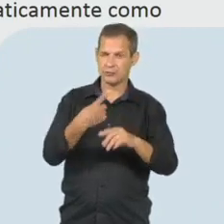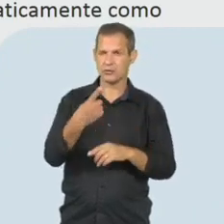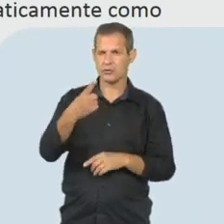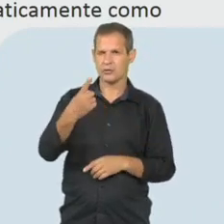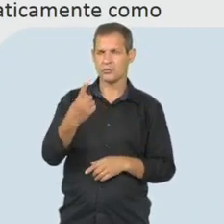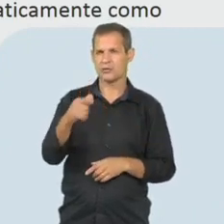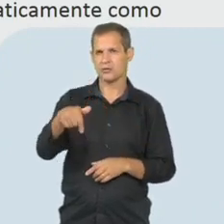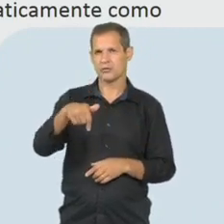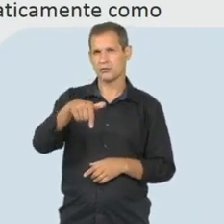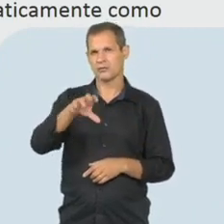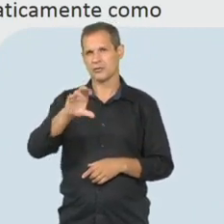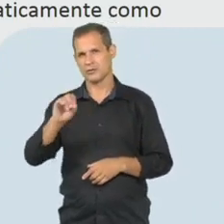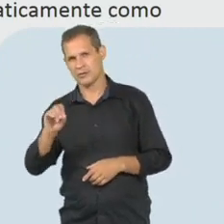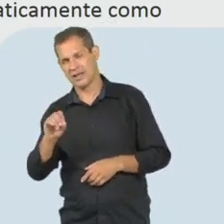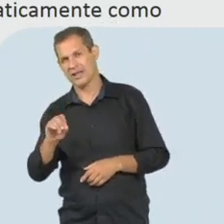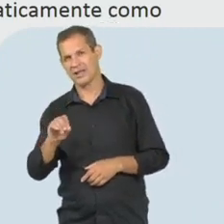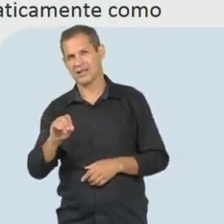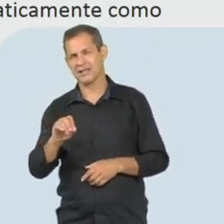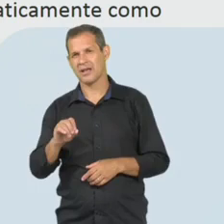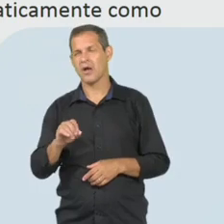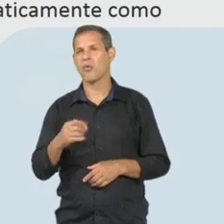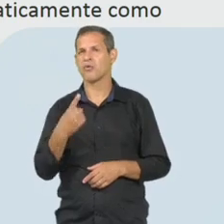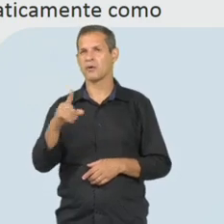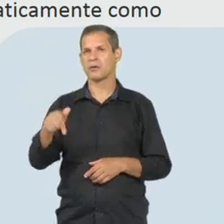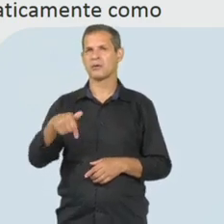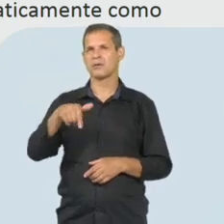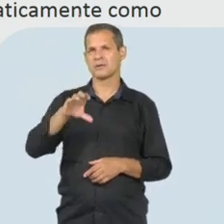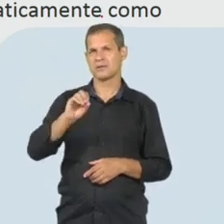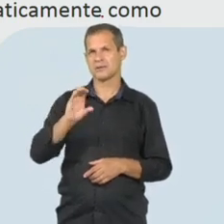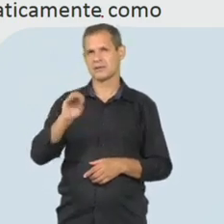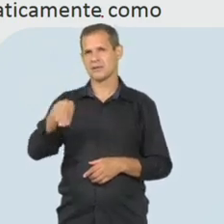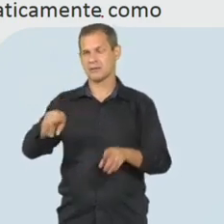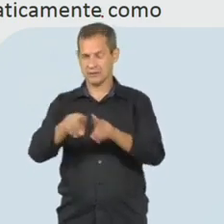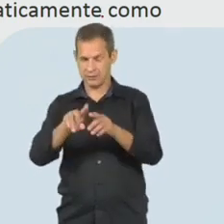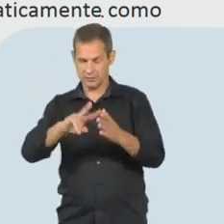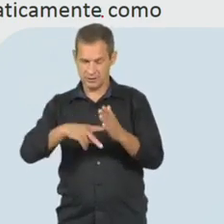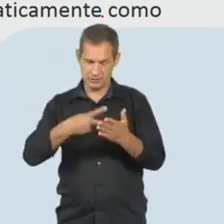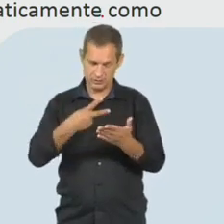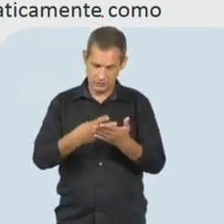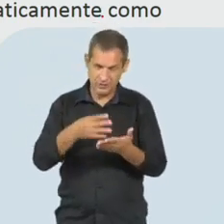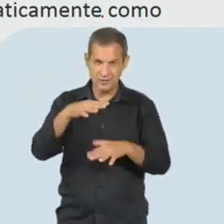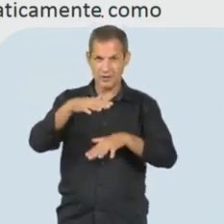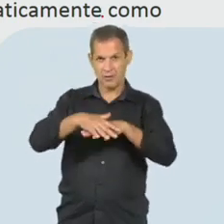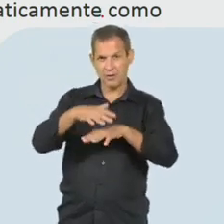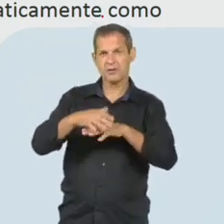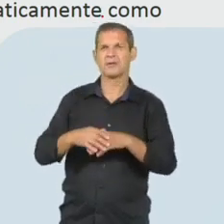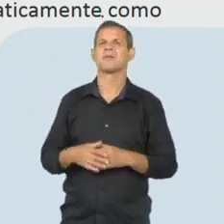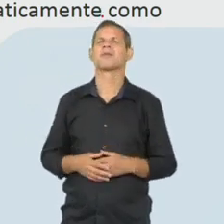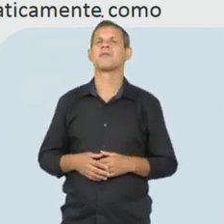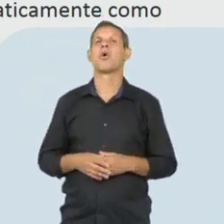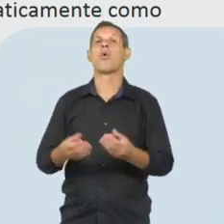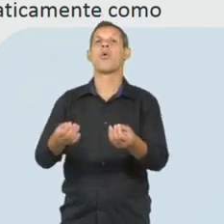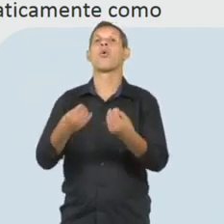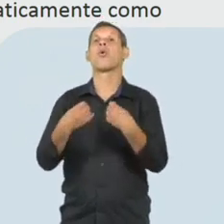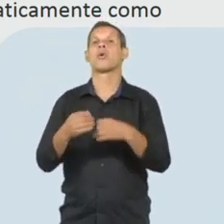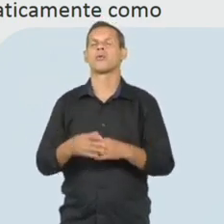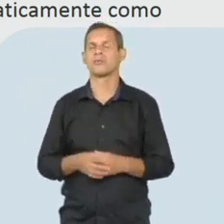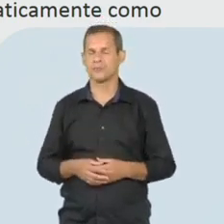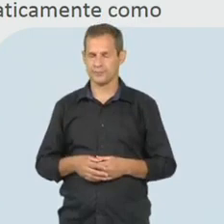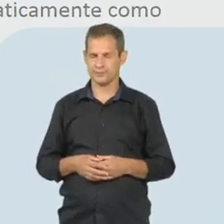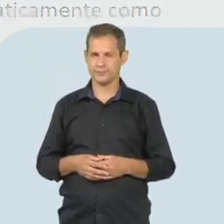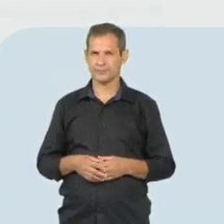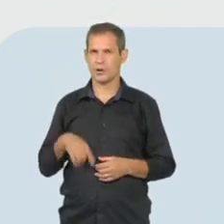1,70, que seriam 170 centímetros aqui. Podem ser traduzidas matematicamente como? Então,